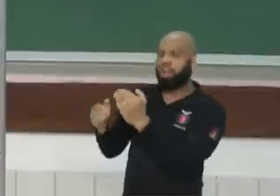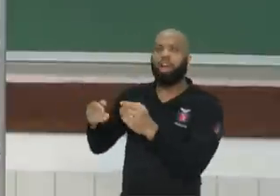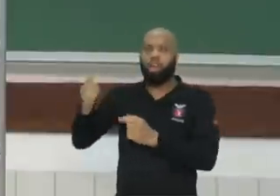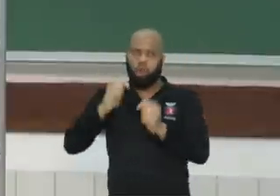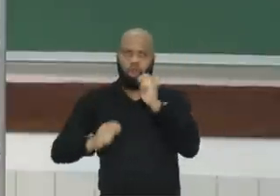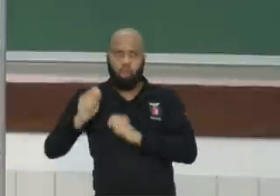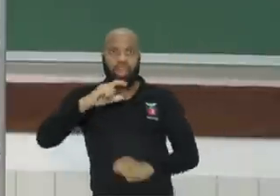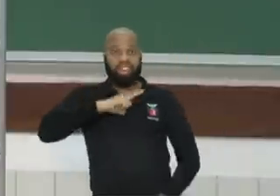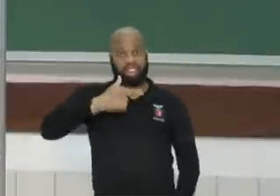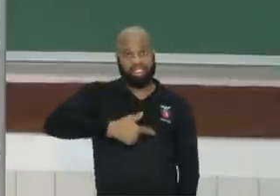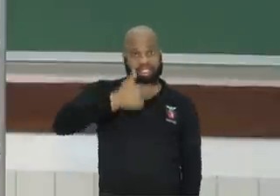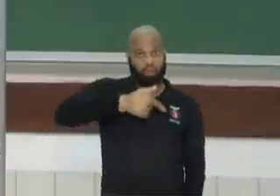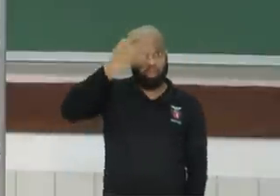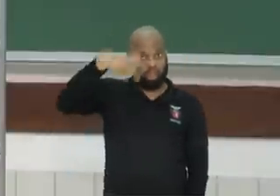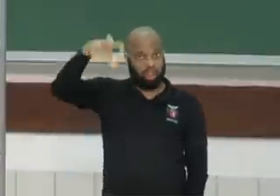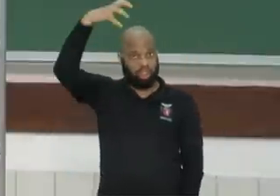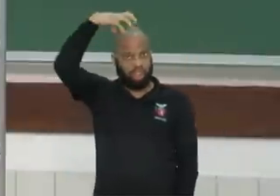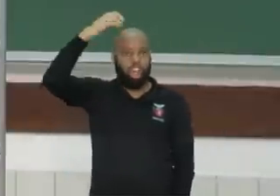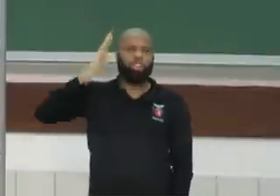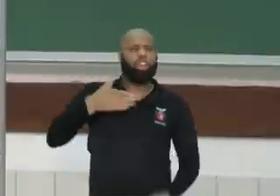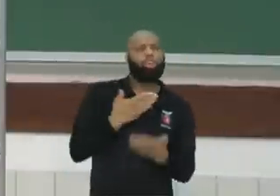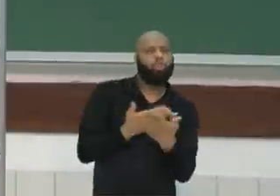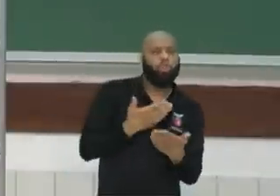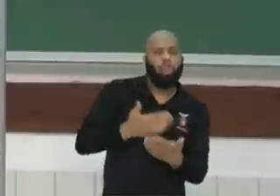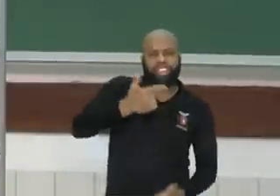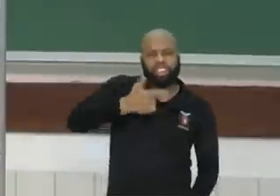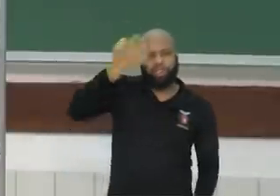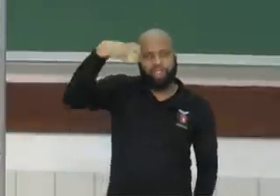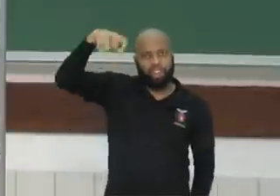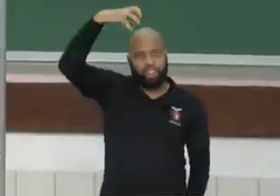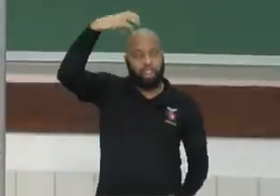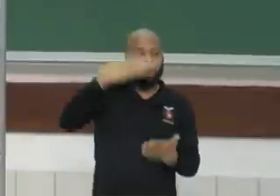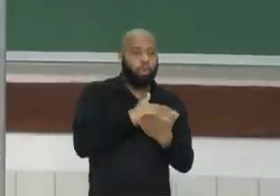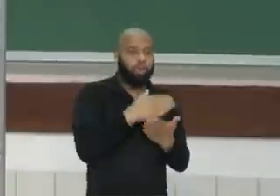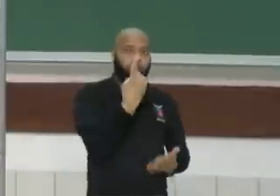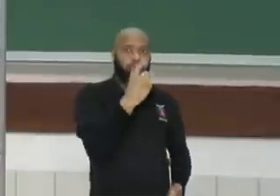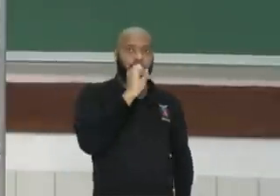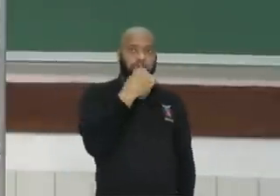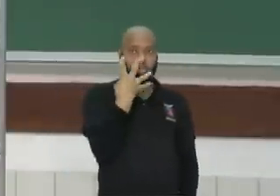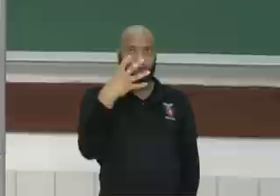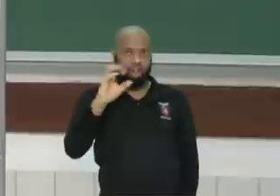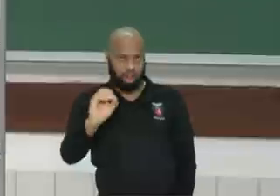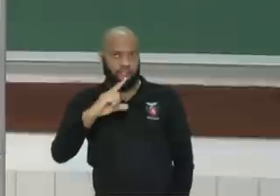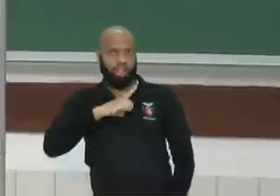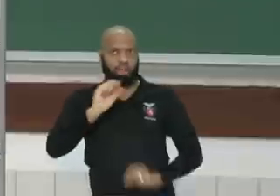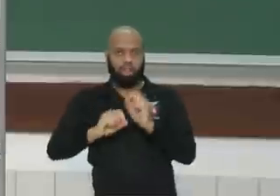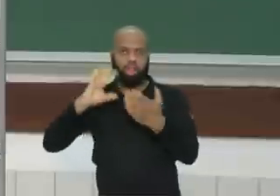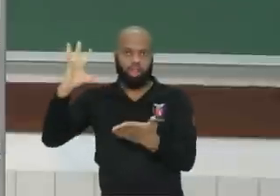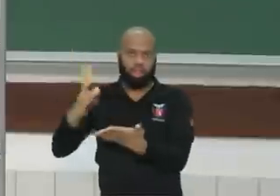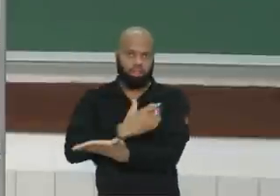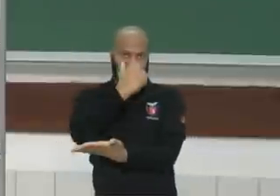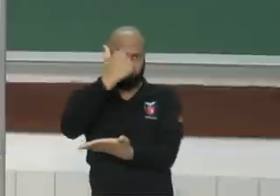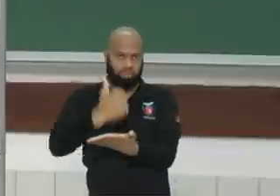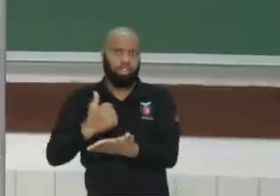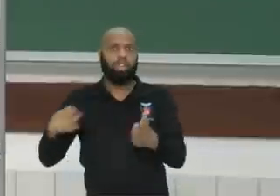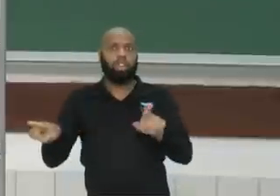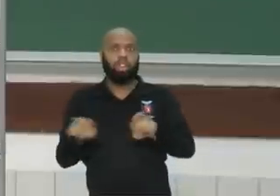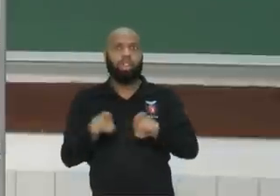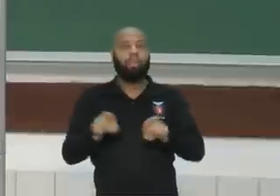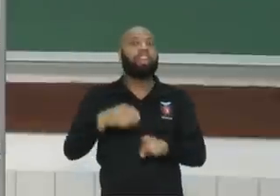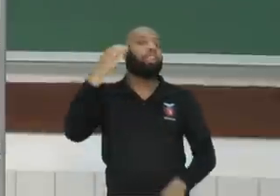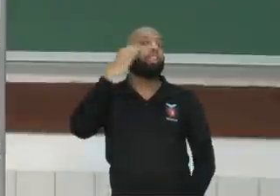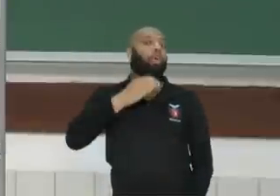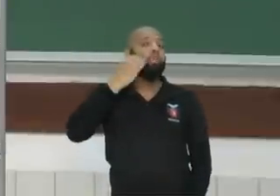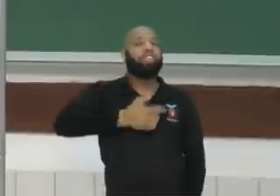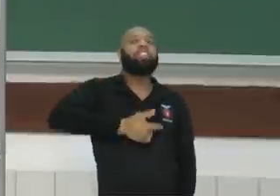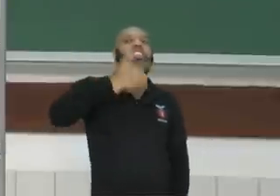Segundo Reinado. O Segundo Reinado, como a gente já estudou, começou em 1840, com o golpe da maioridade e Dom Pedro